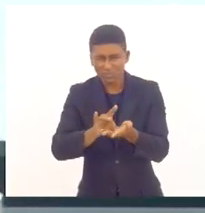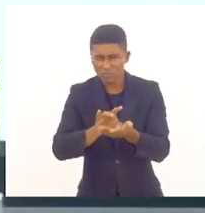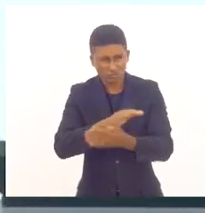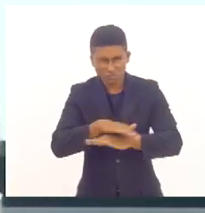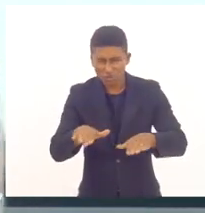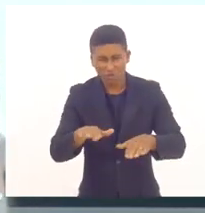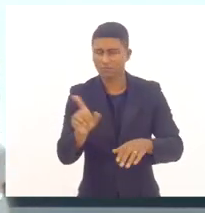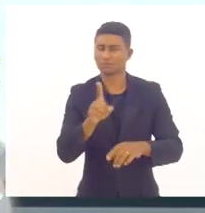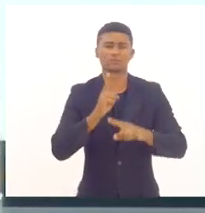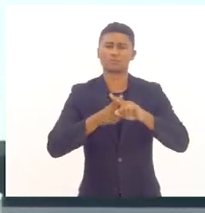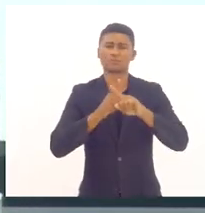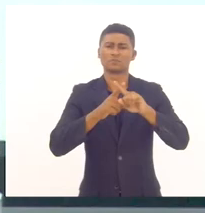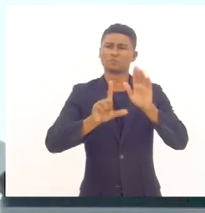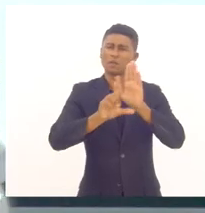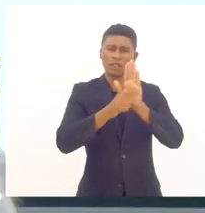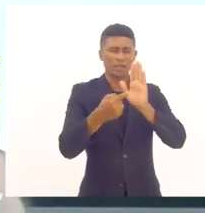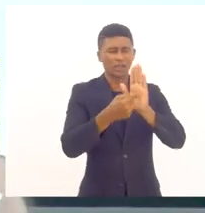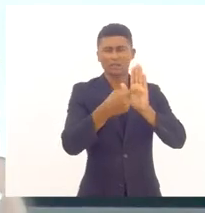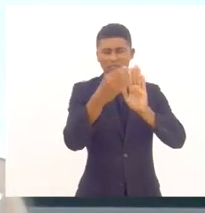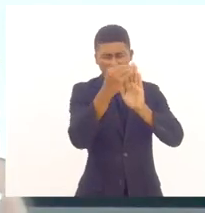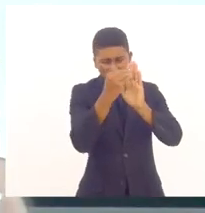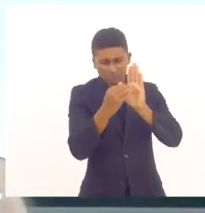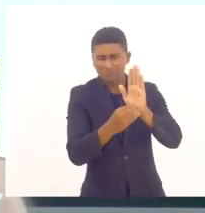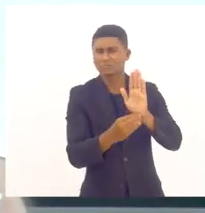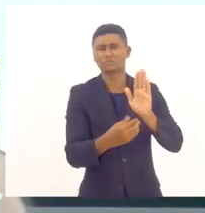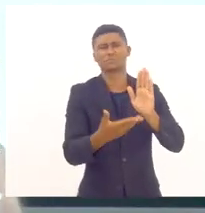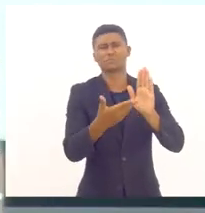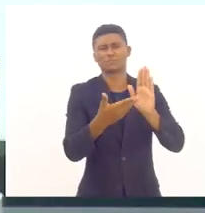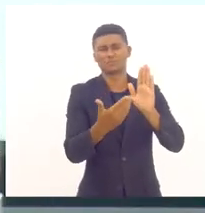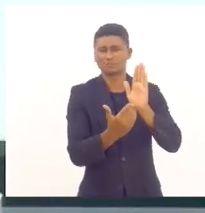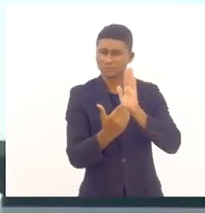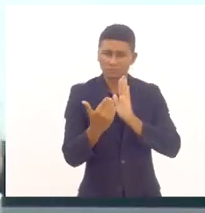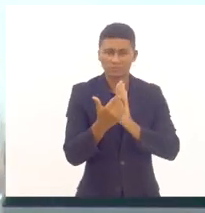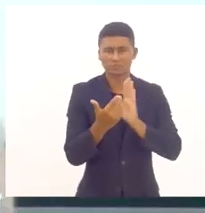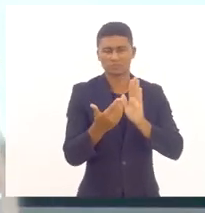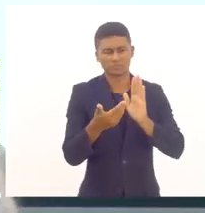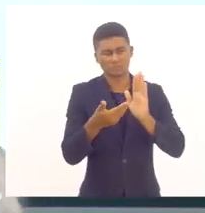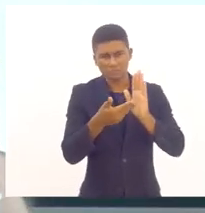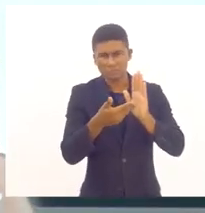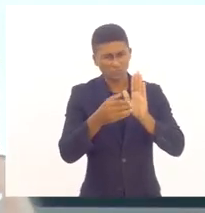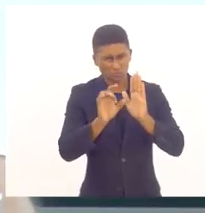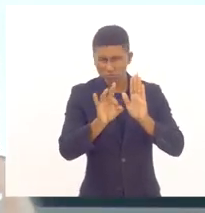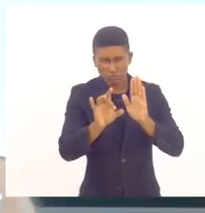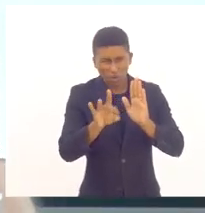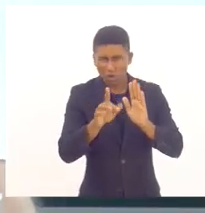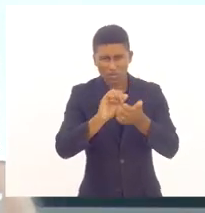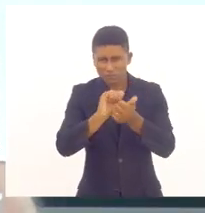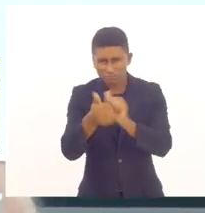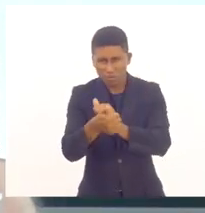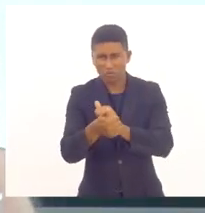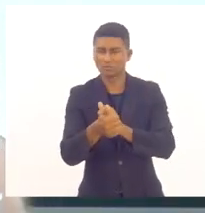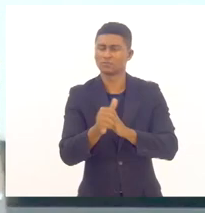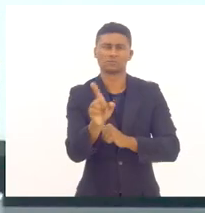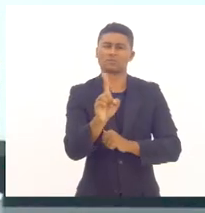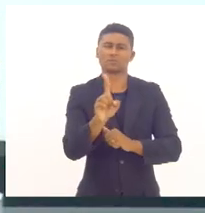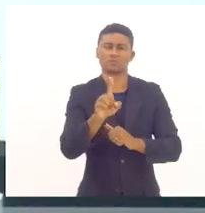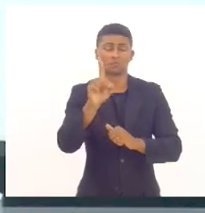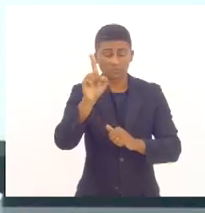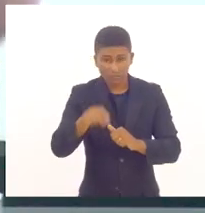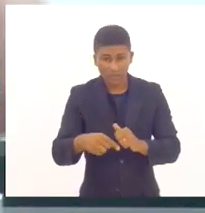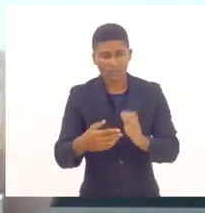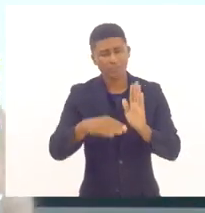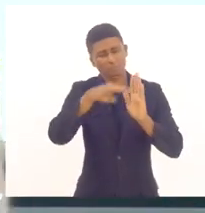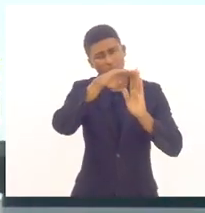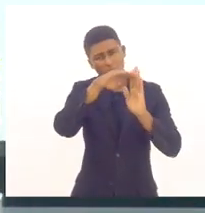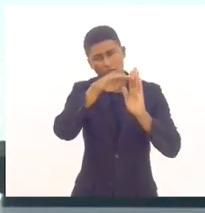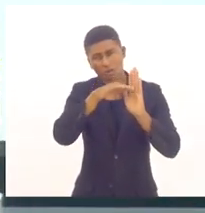a lei aprovada não fala sobre isso, não fala que ela é direcionada para o desporto, ela é um